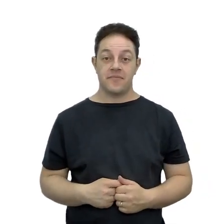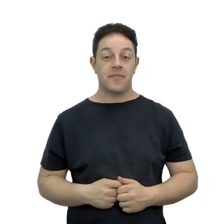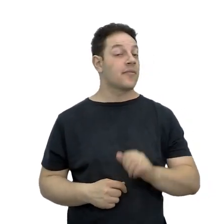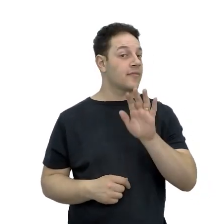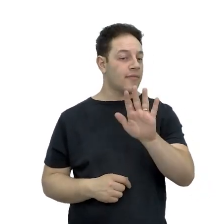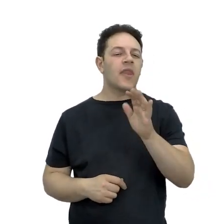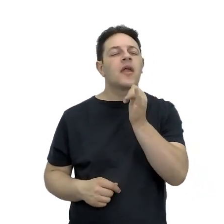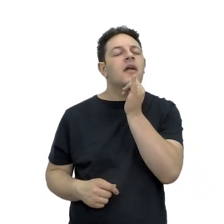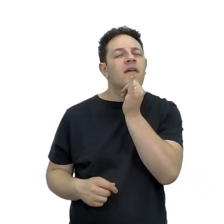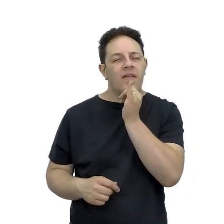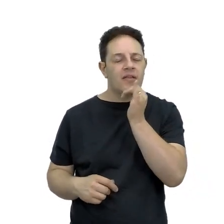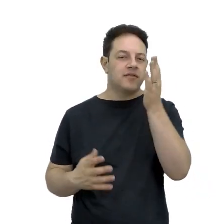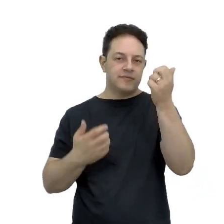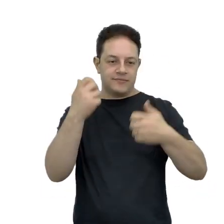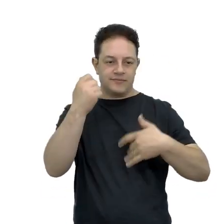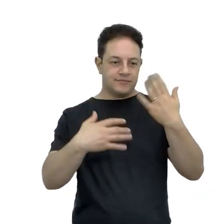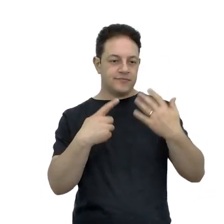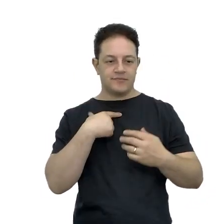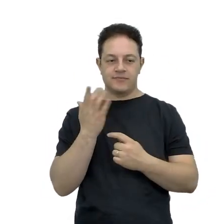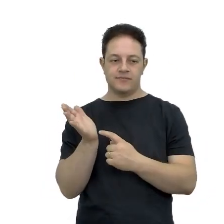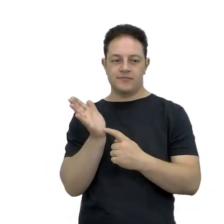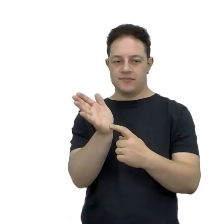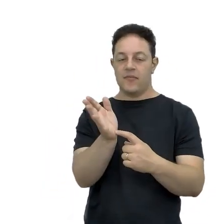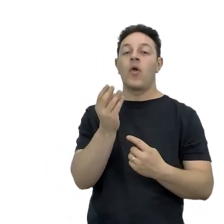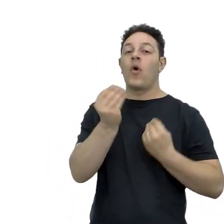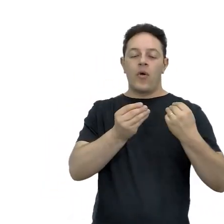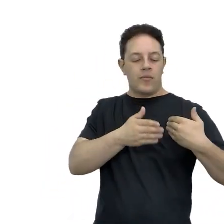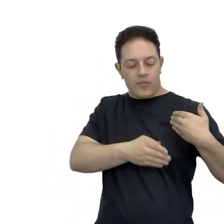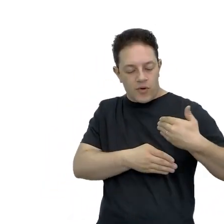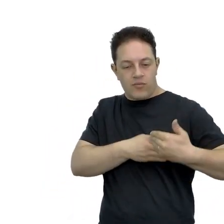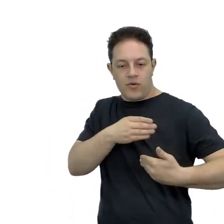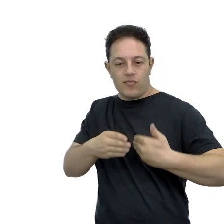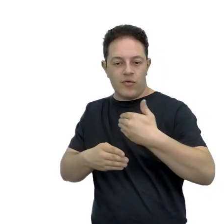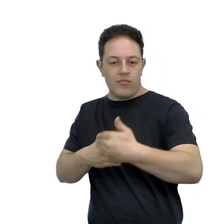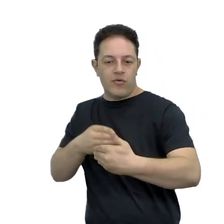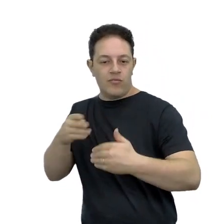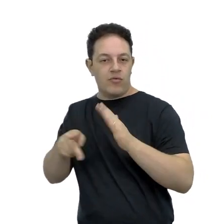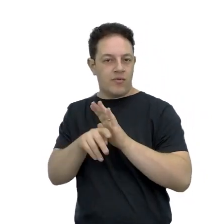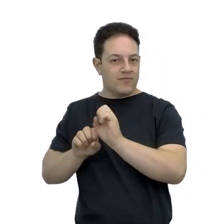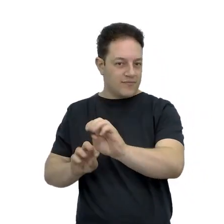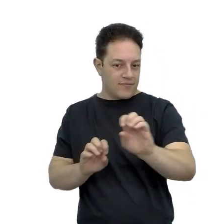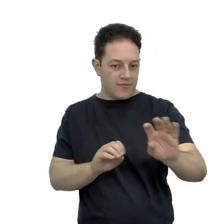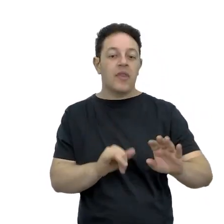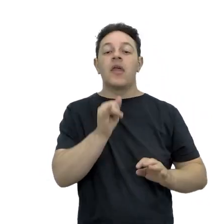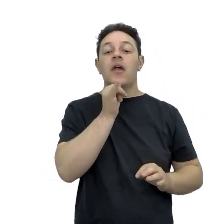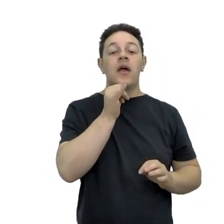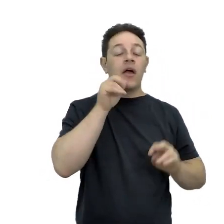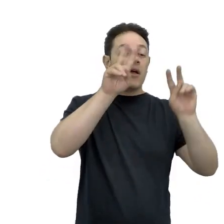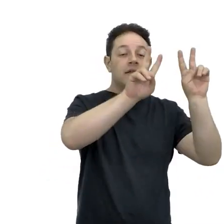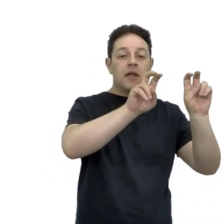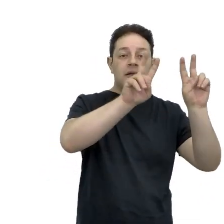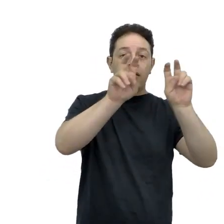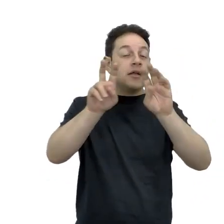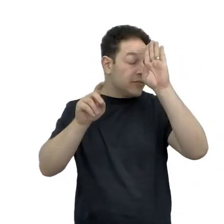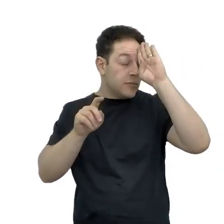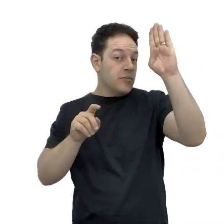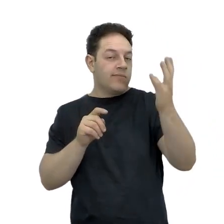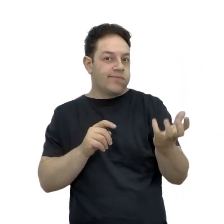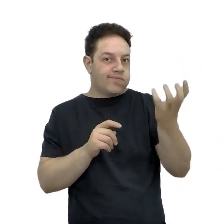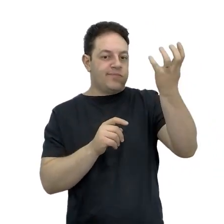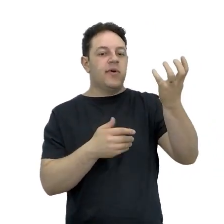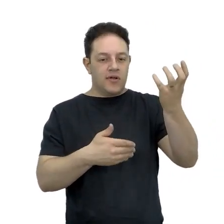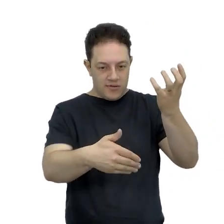Para ilustrar, indicamos aqui o nosso percurso formativo em relação aos temas principais a